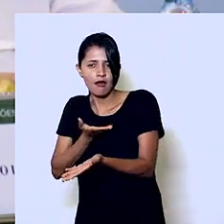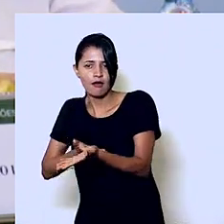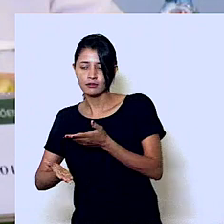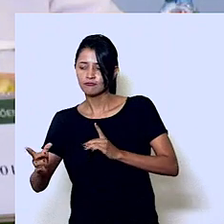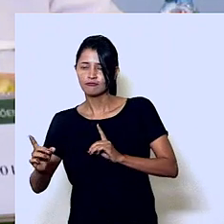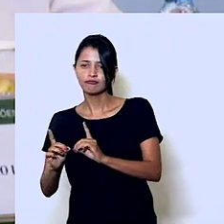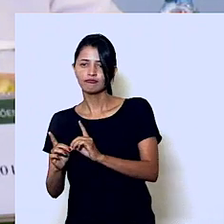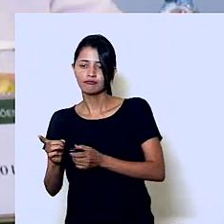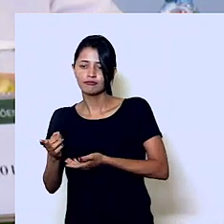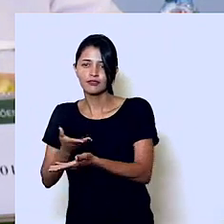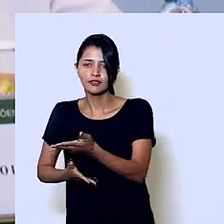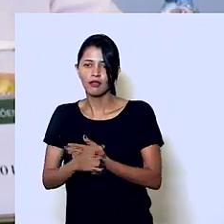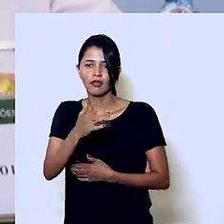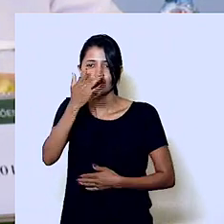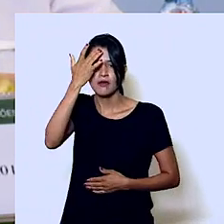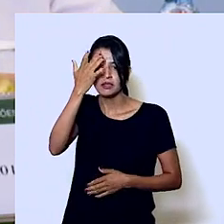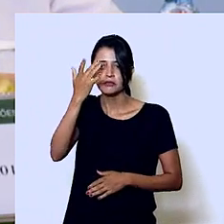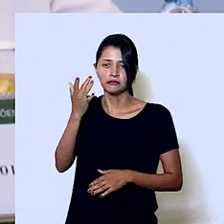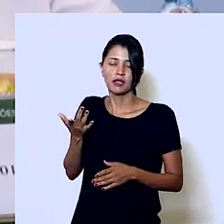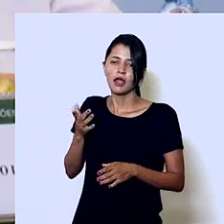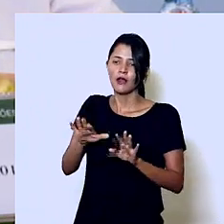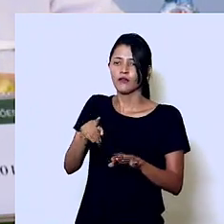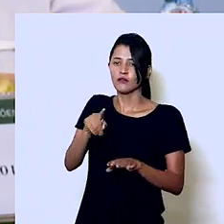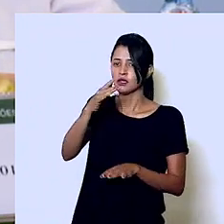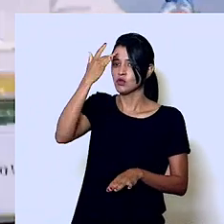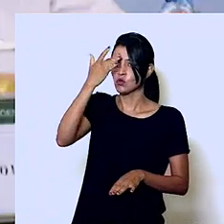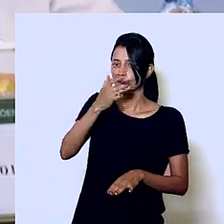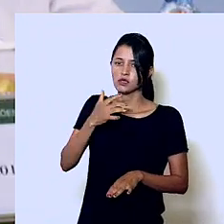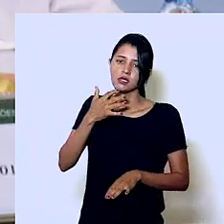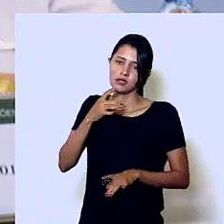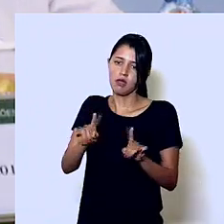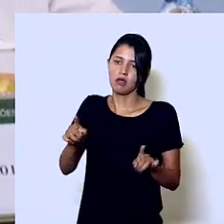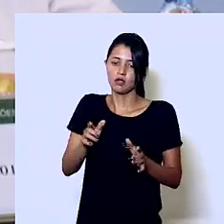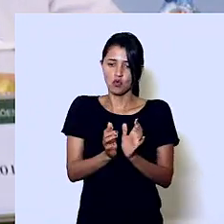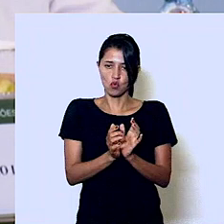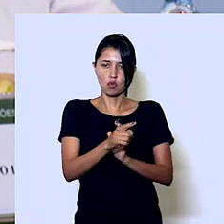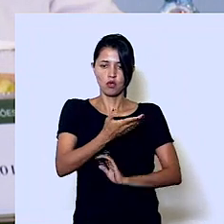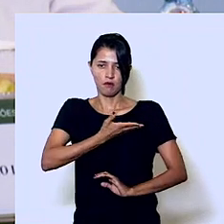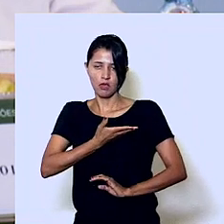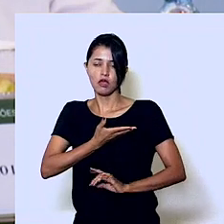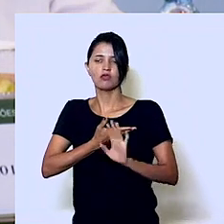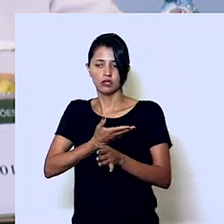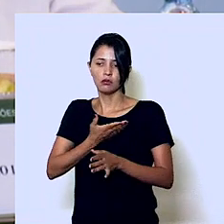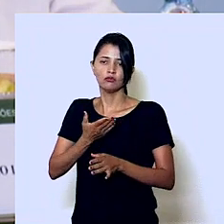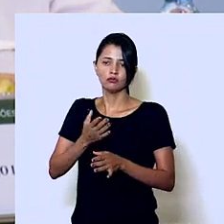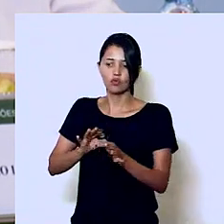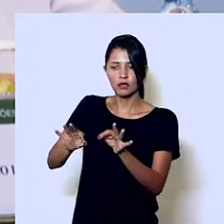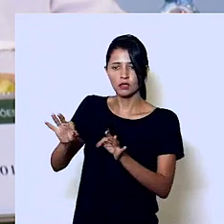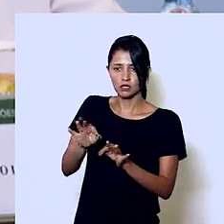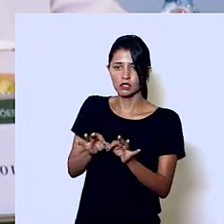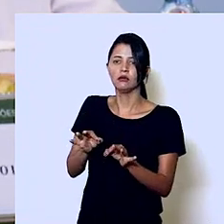vocês não saibam, um grupo de amigos do Paulo Tarr, nós estamos juntando esforços para fazer um livro de